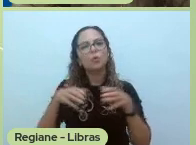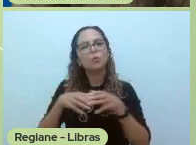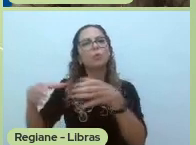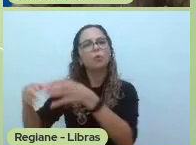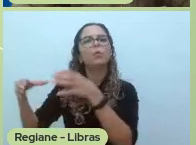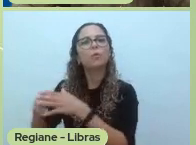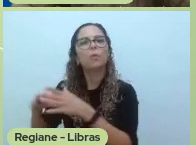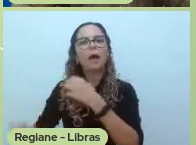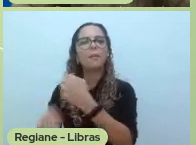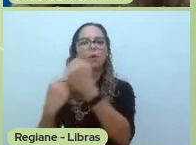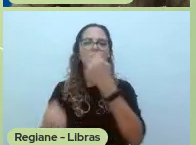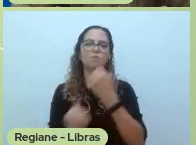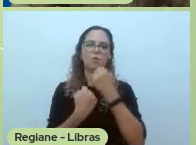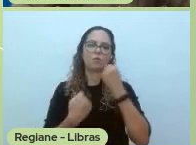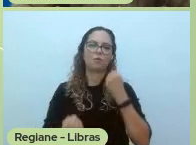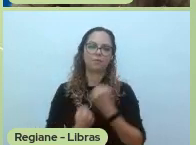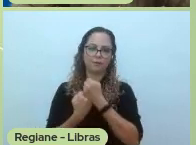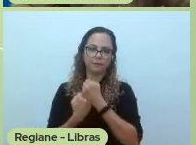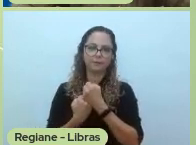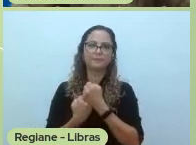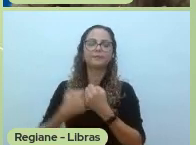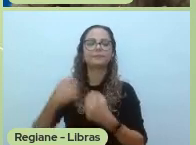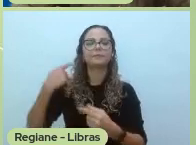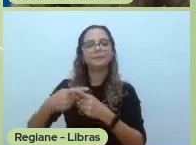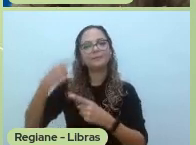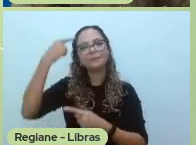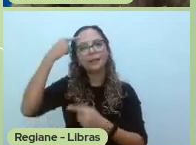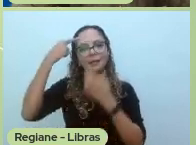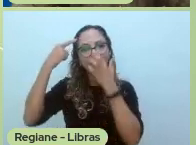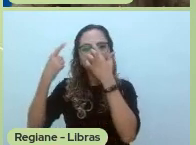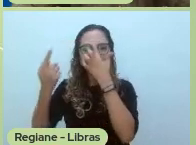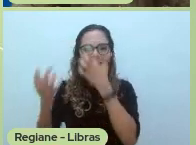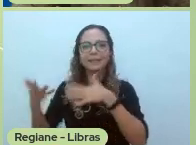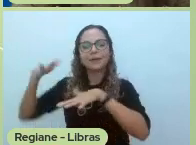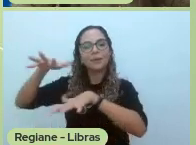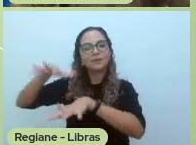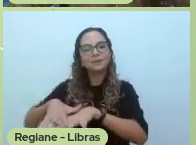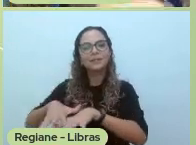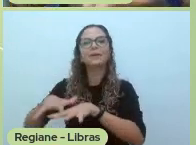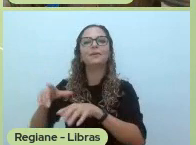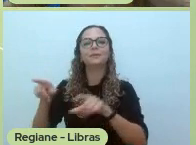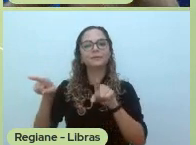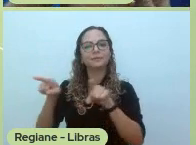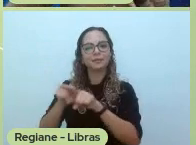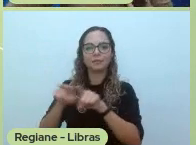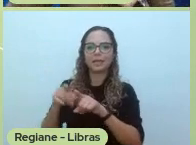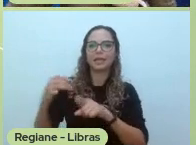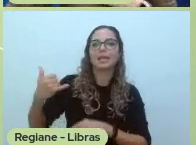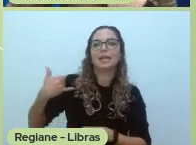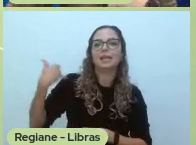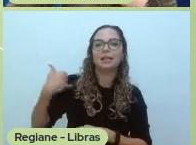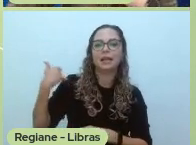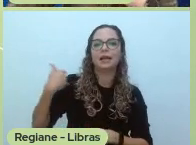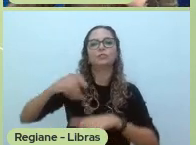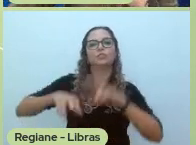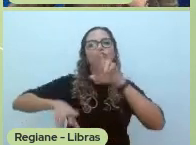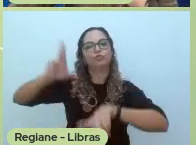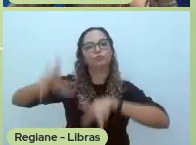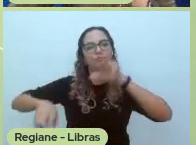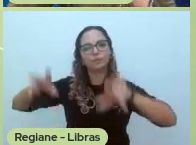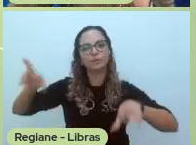quando a gente transcende a inclusão, digamos, dos marcadores identitários e a gente traz um pouco do indivíduo,